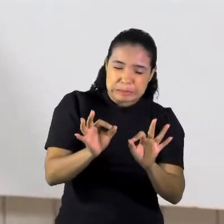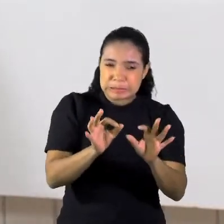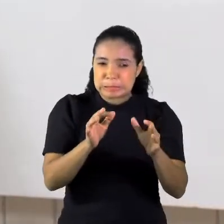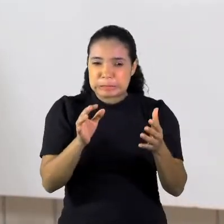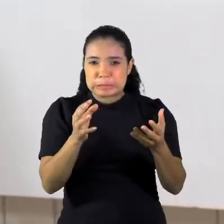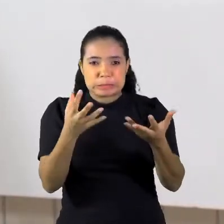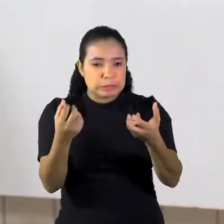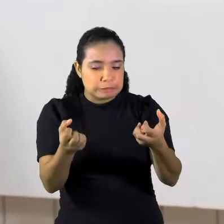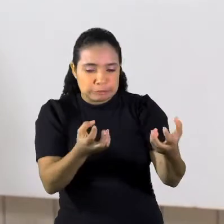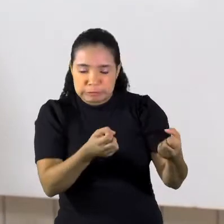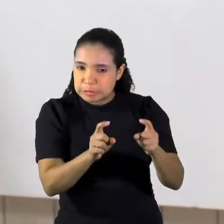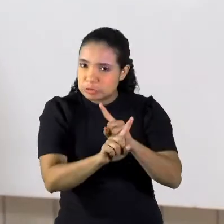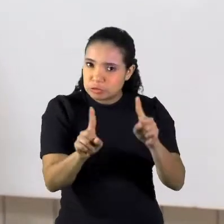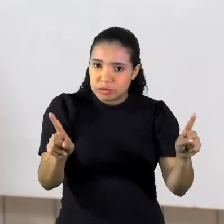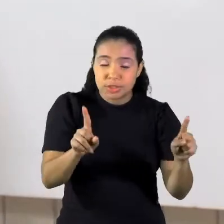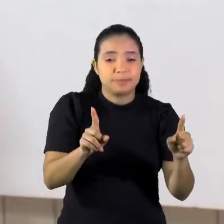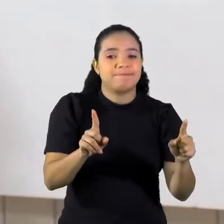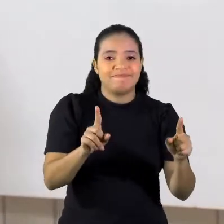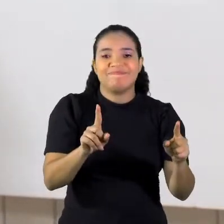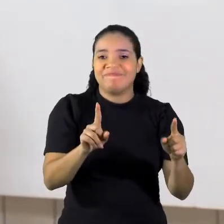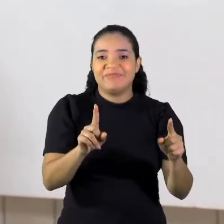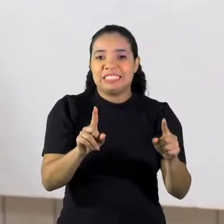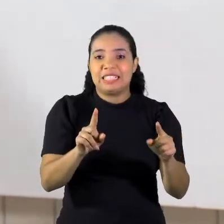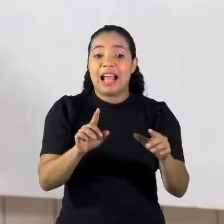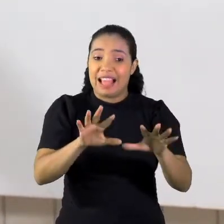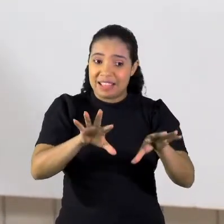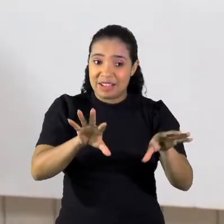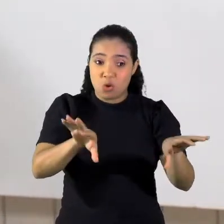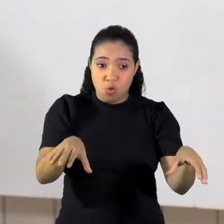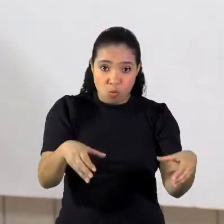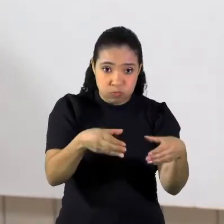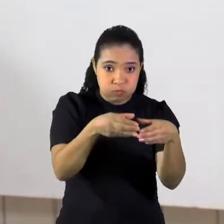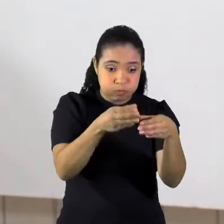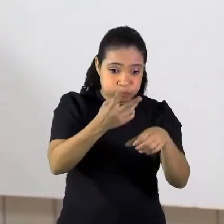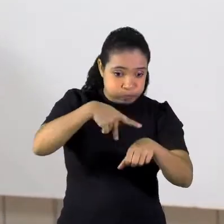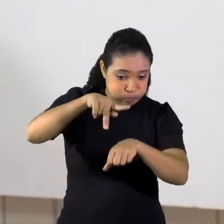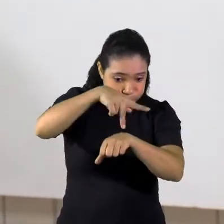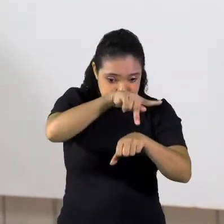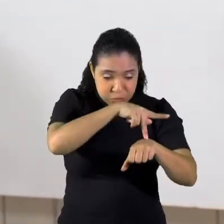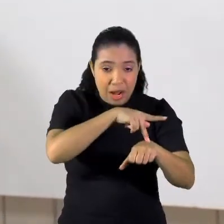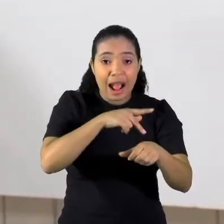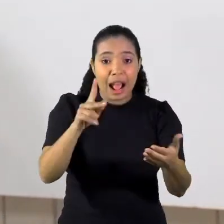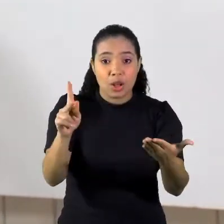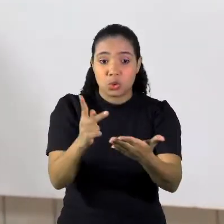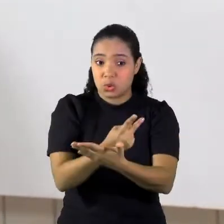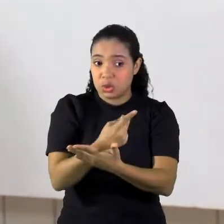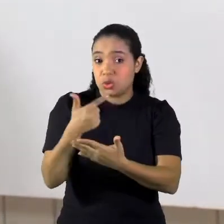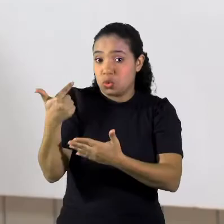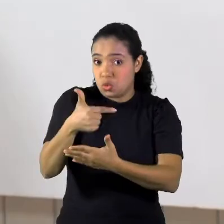e a Liga das Nações não deu certo. Tanto que aconteceu a Segunda Grande Guerra Mundial.